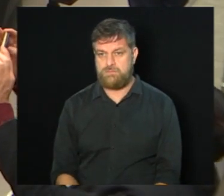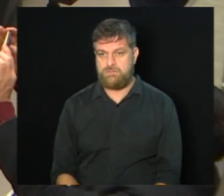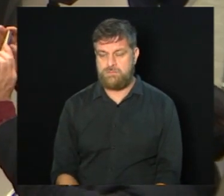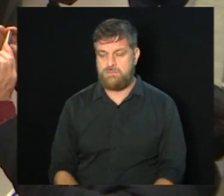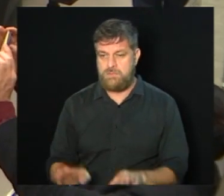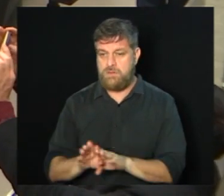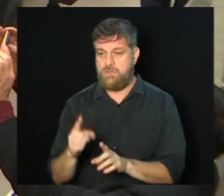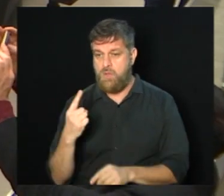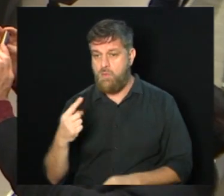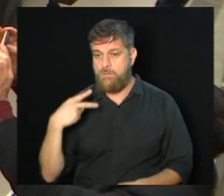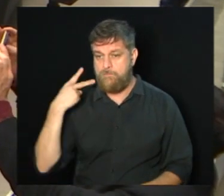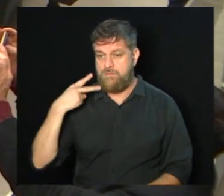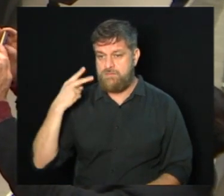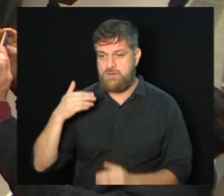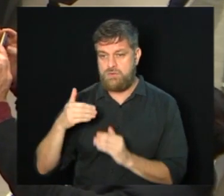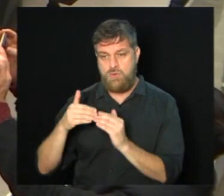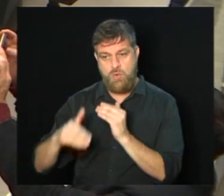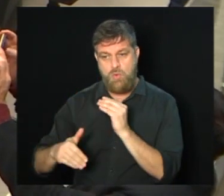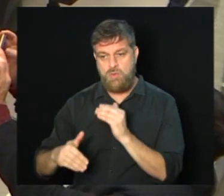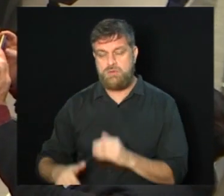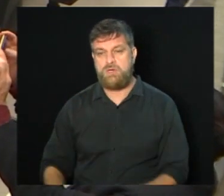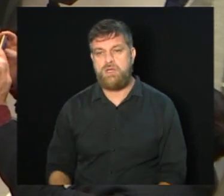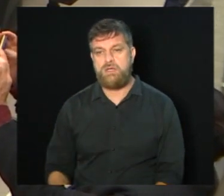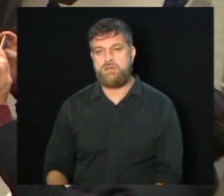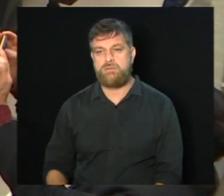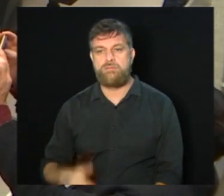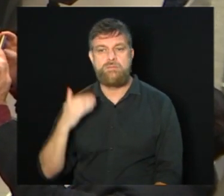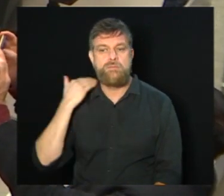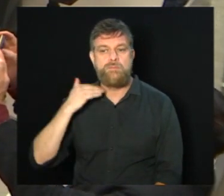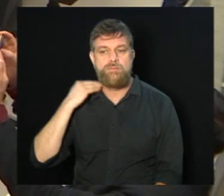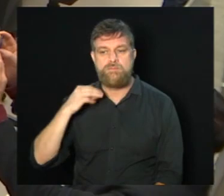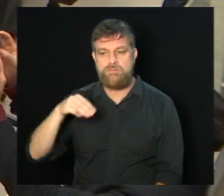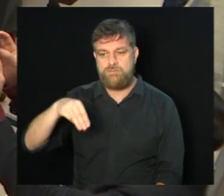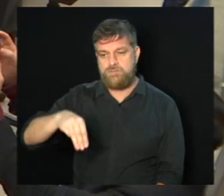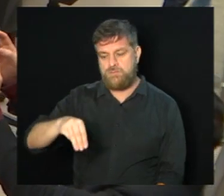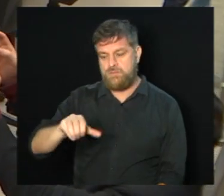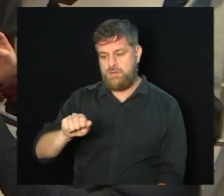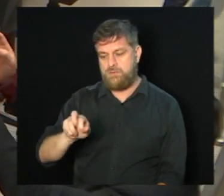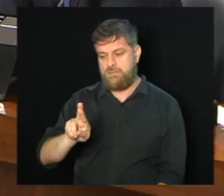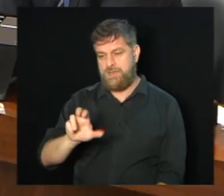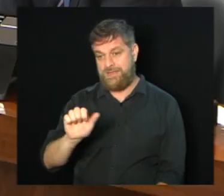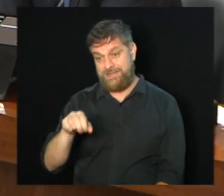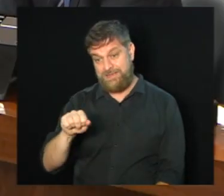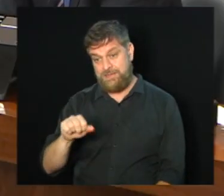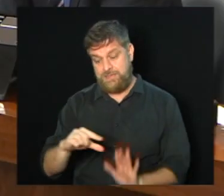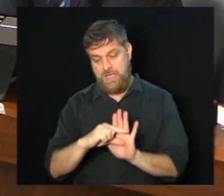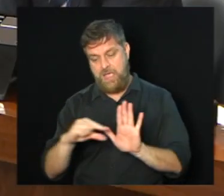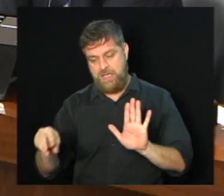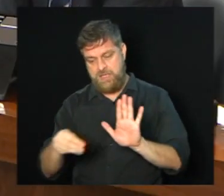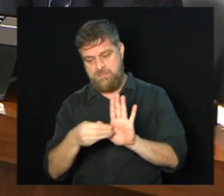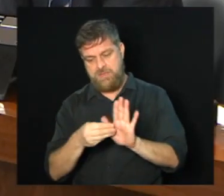Também com o voto contrário da vereadora Mariana Conte, a emenda foi aprovada.